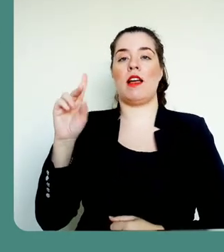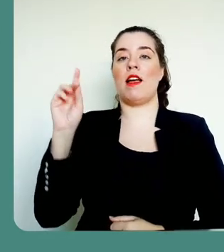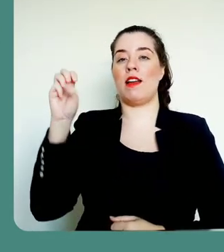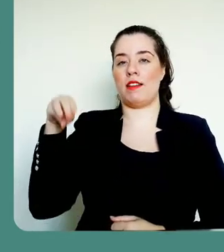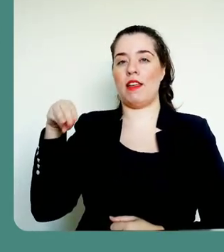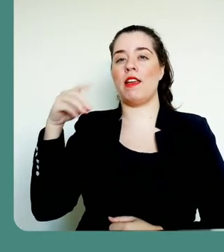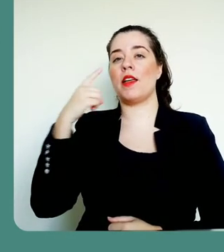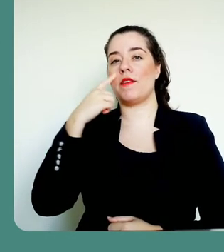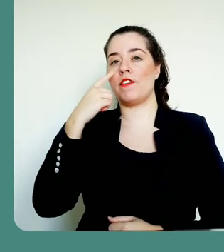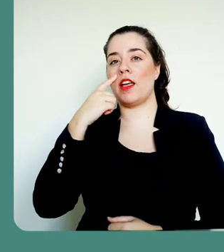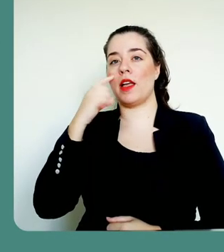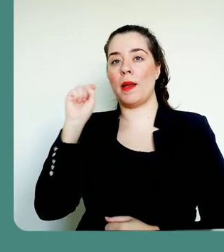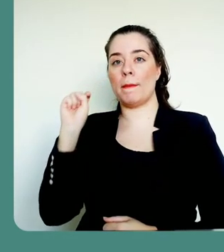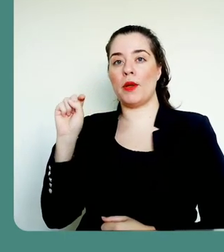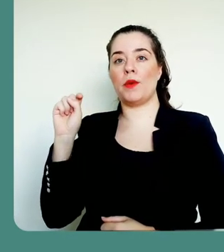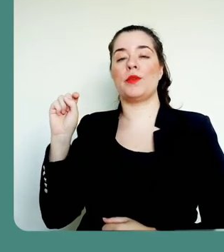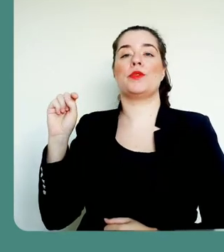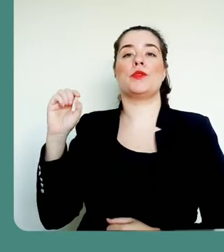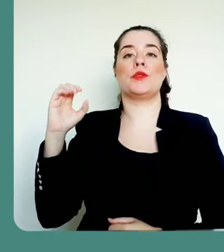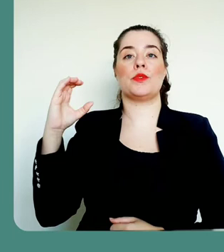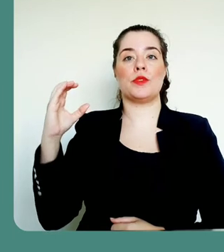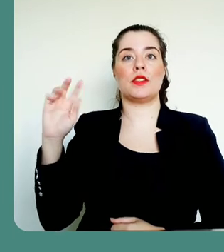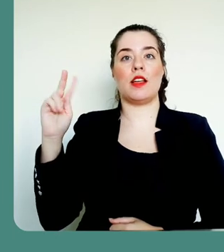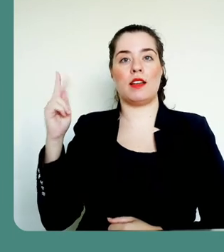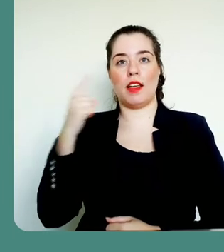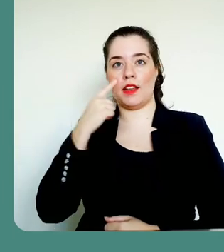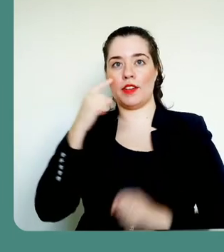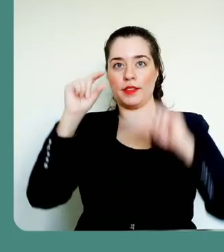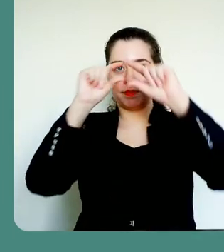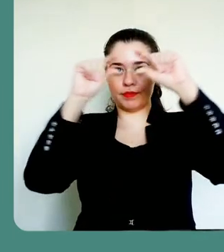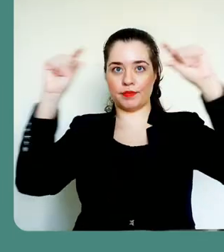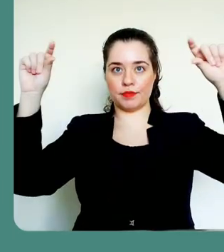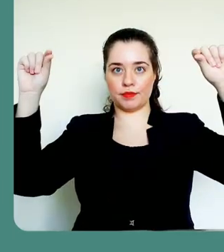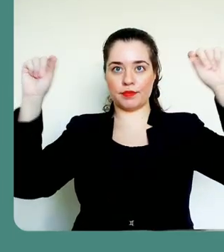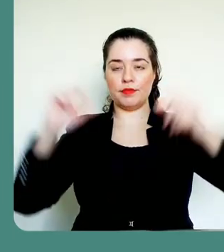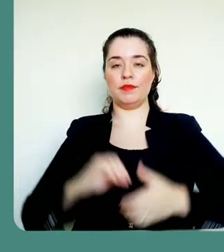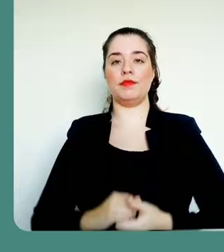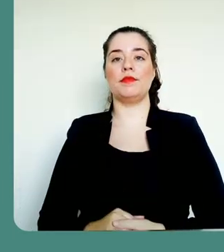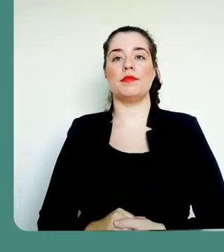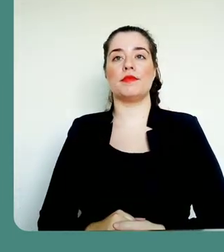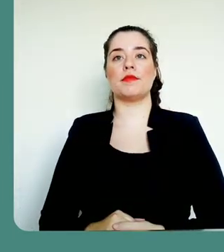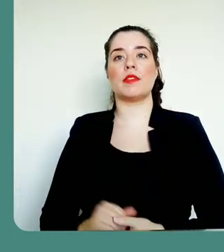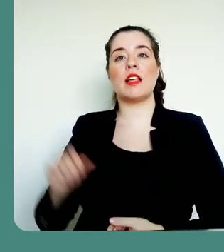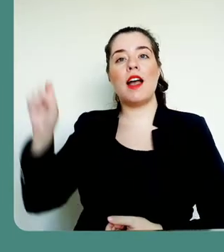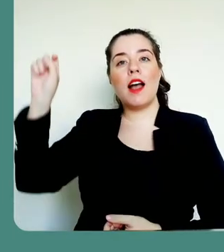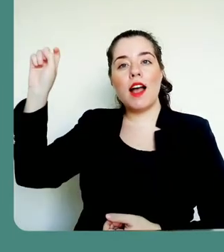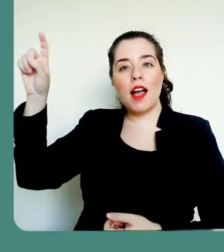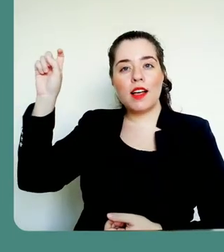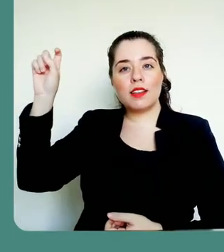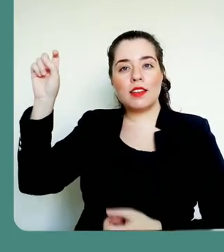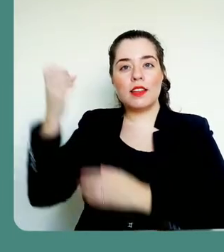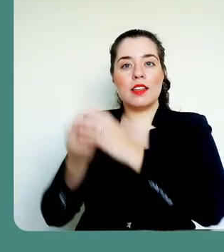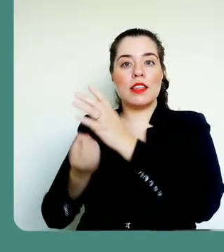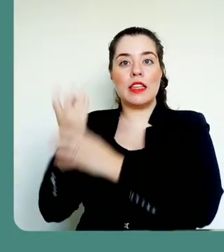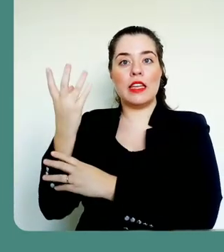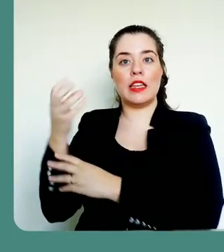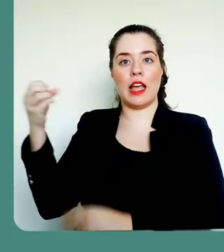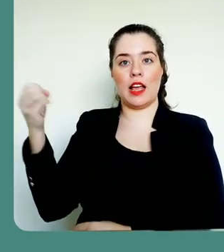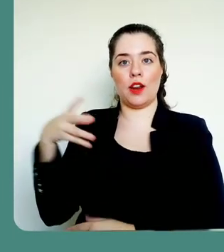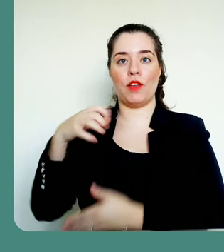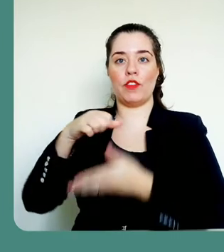answergarden.ch. Na tela inicial, você vai ter então aqui uma opção de adicionar uma nova